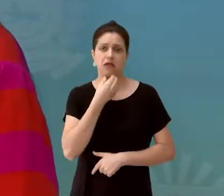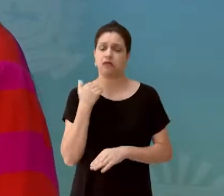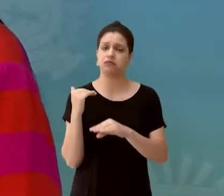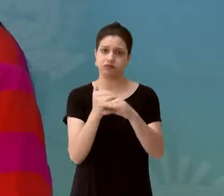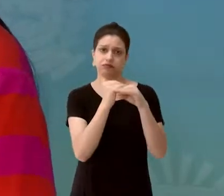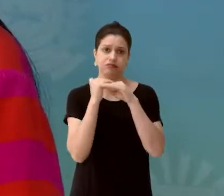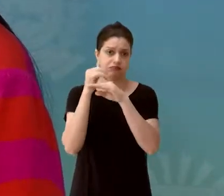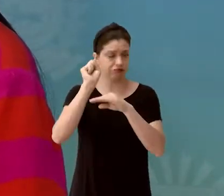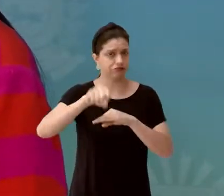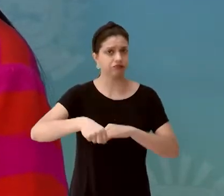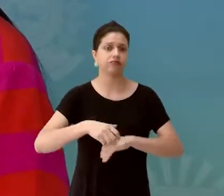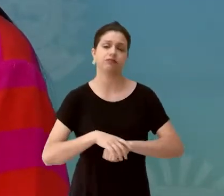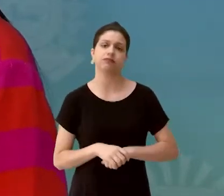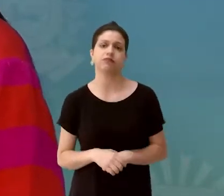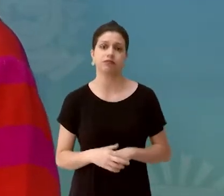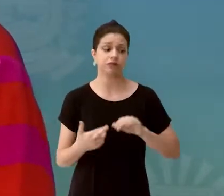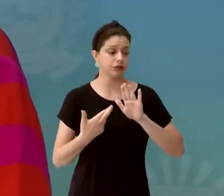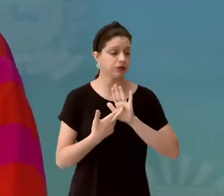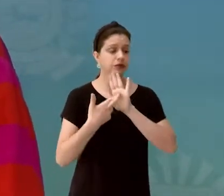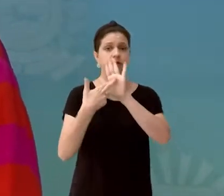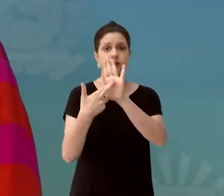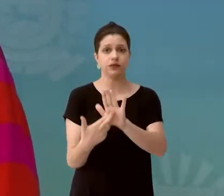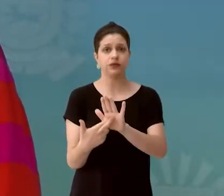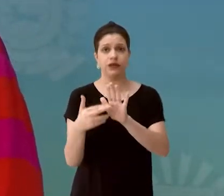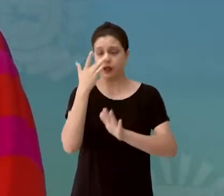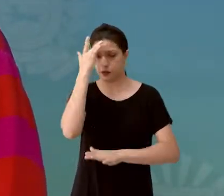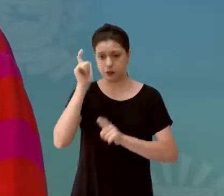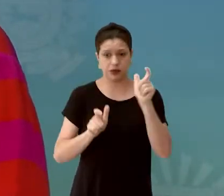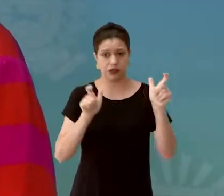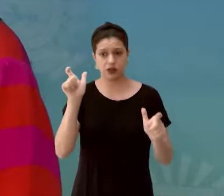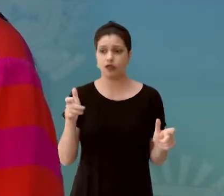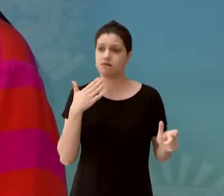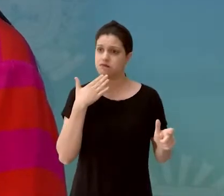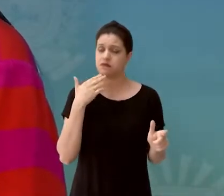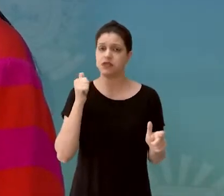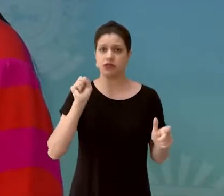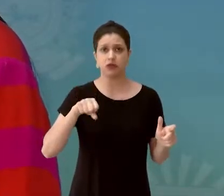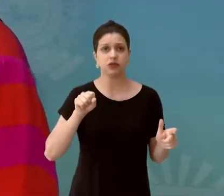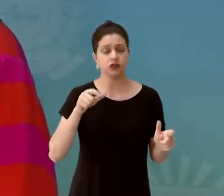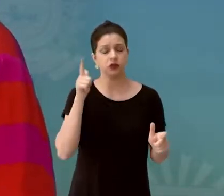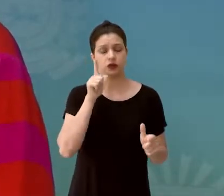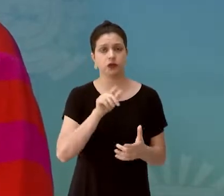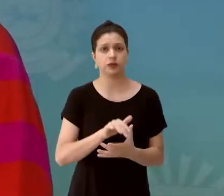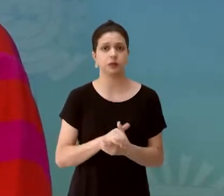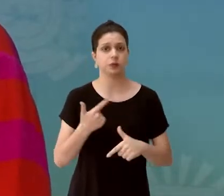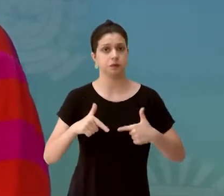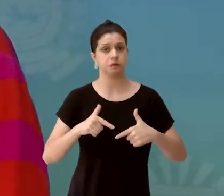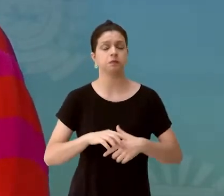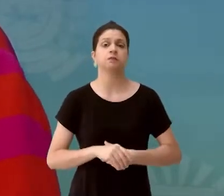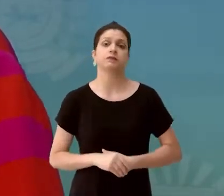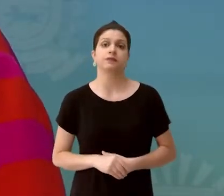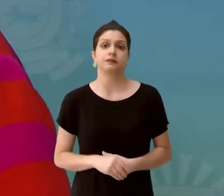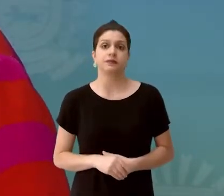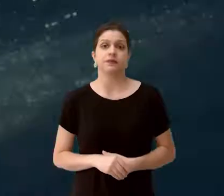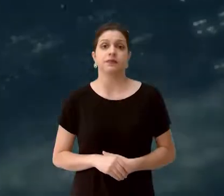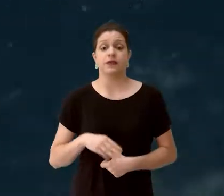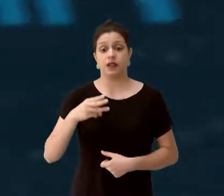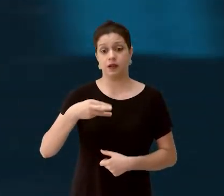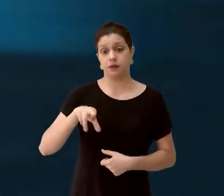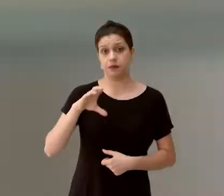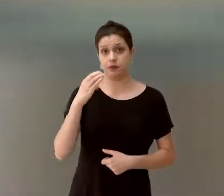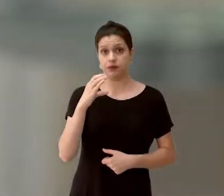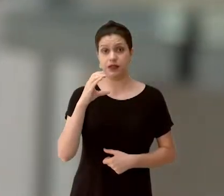poder ocupar qualquer função, né, e de poder representar a população da melhor forma possível, ocupando um cargo